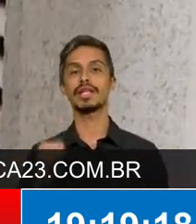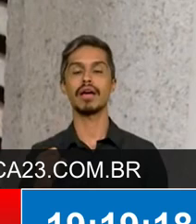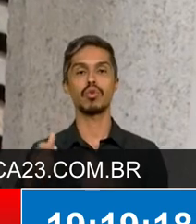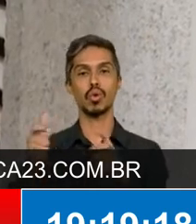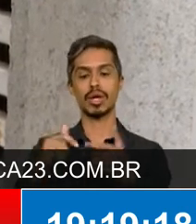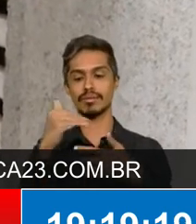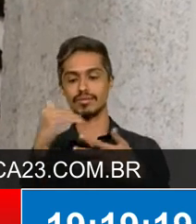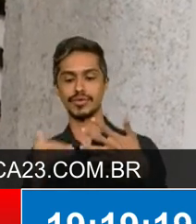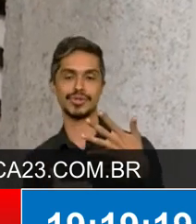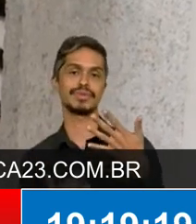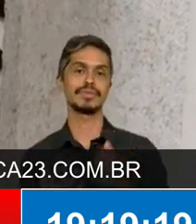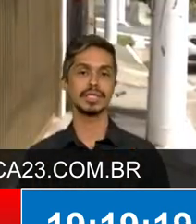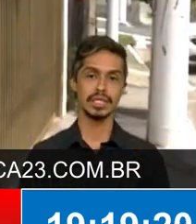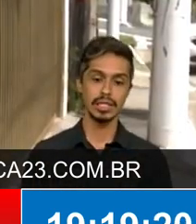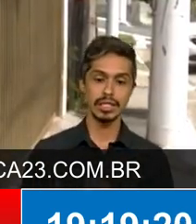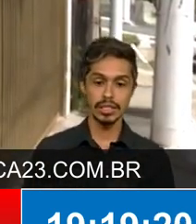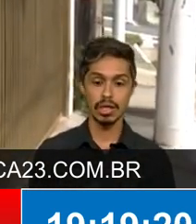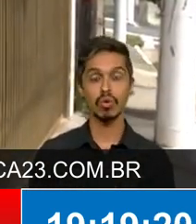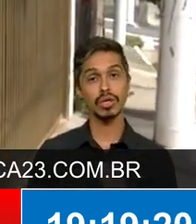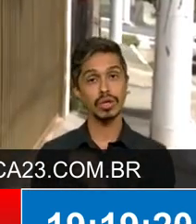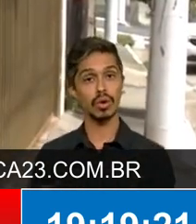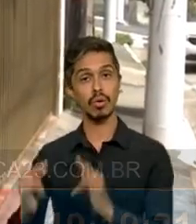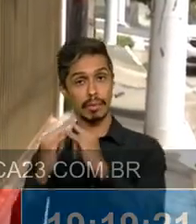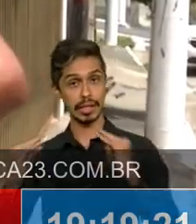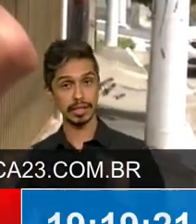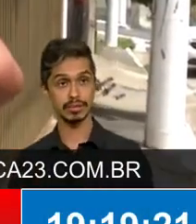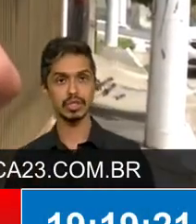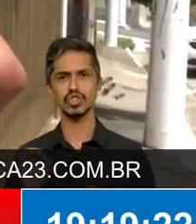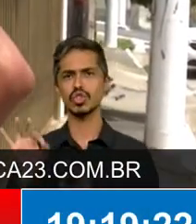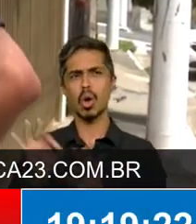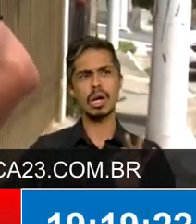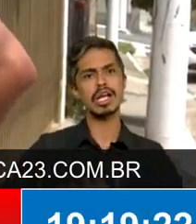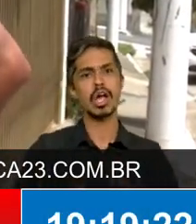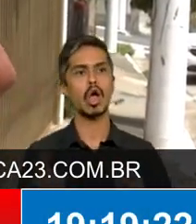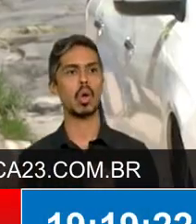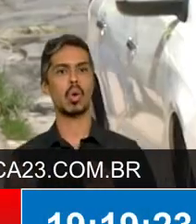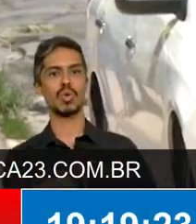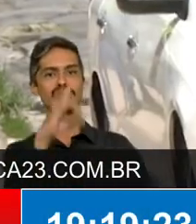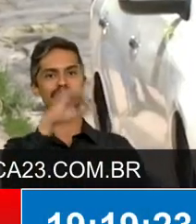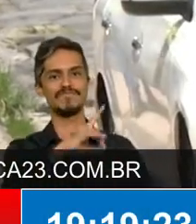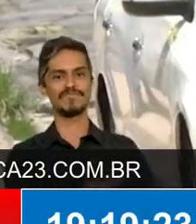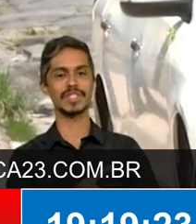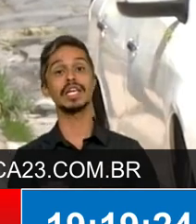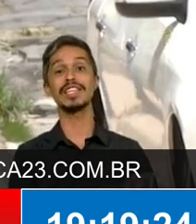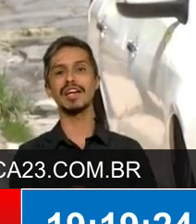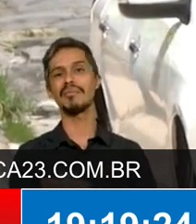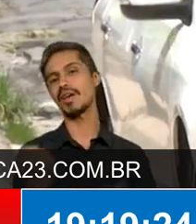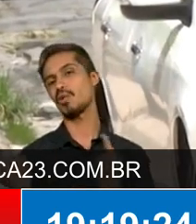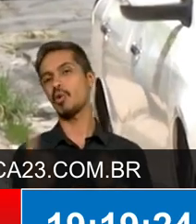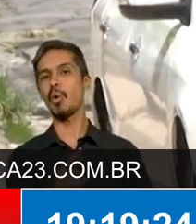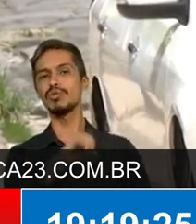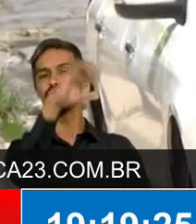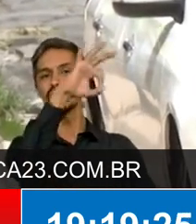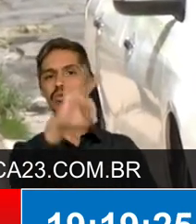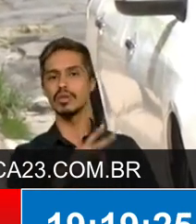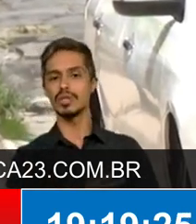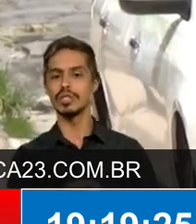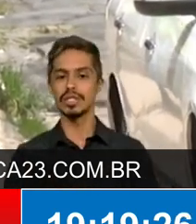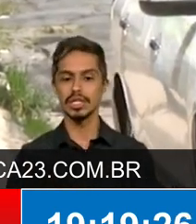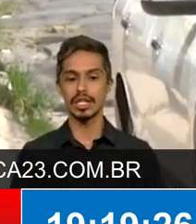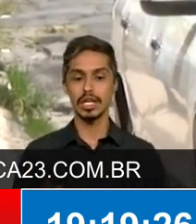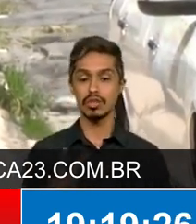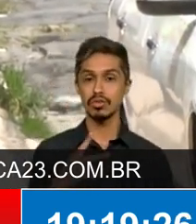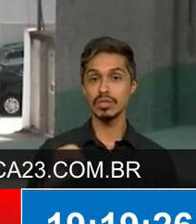de operações de emergências que vai coordenar as ações de combate ao vetor, além de destinar 200 milhões de reais